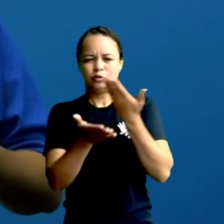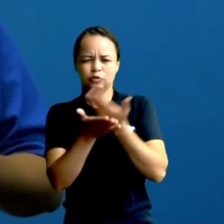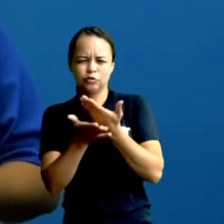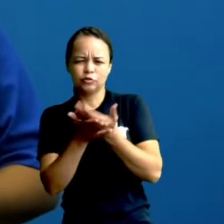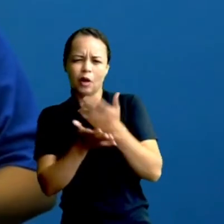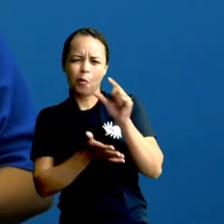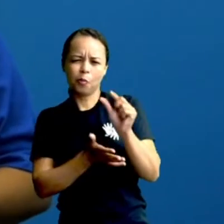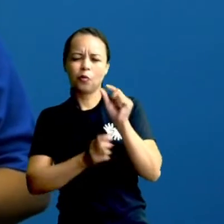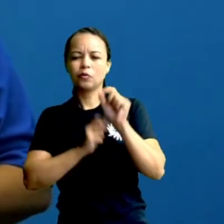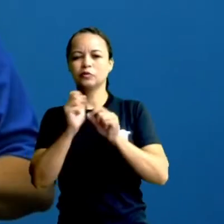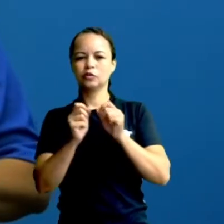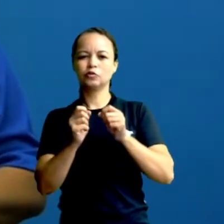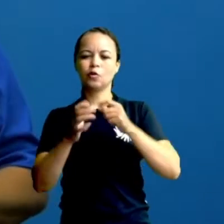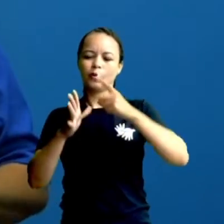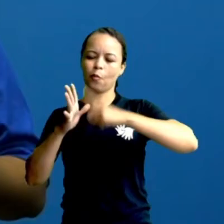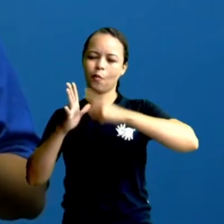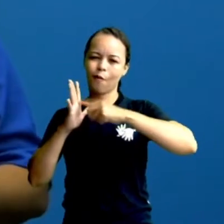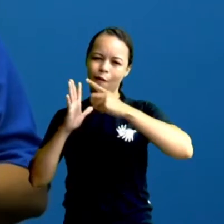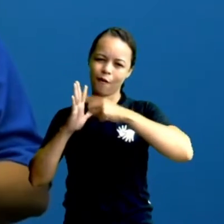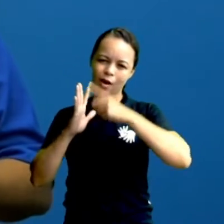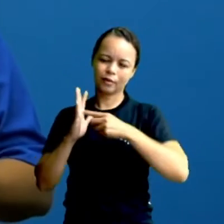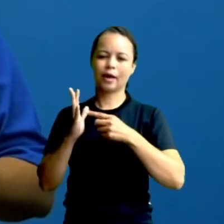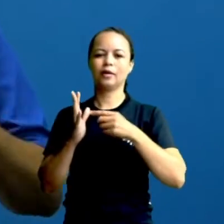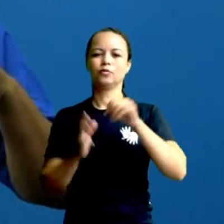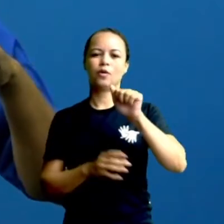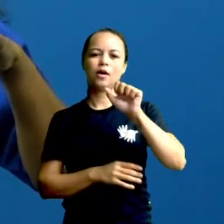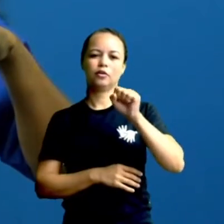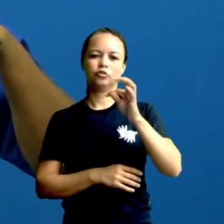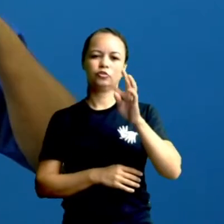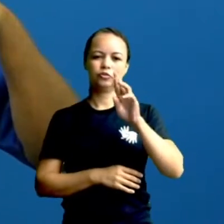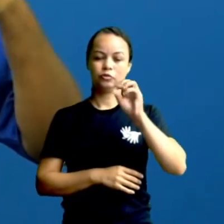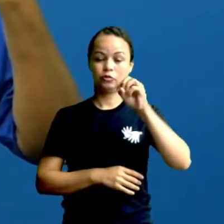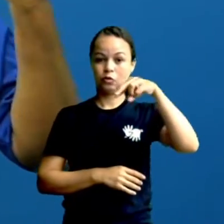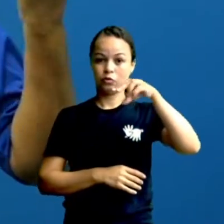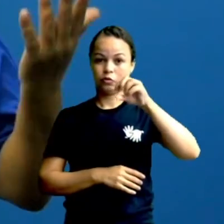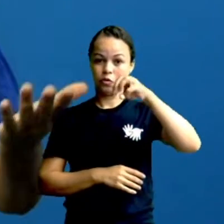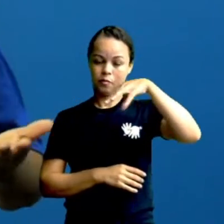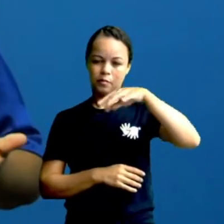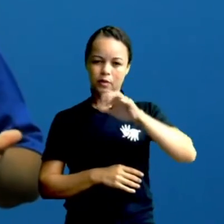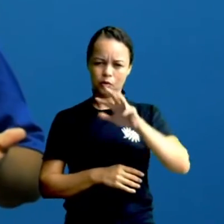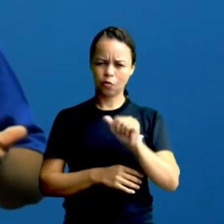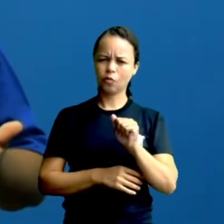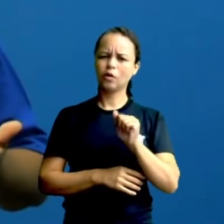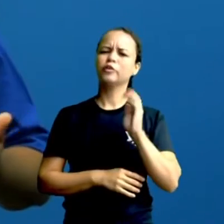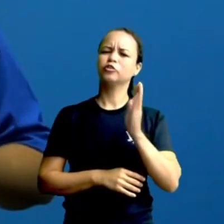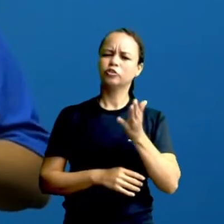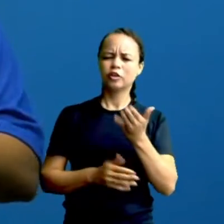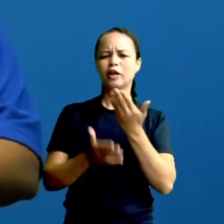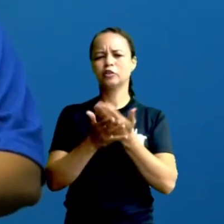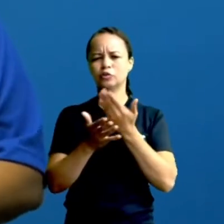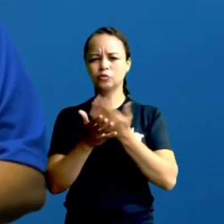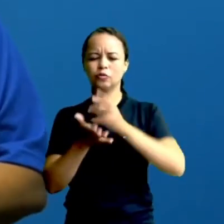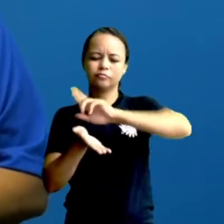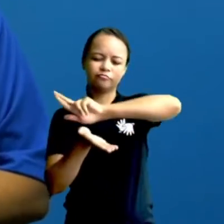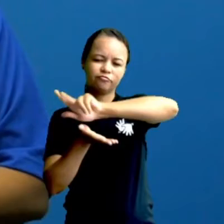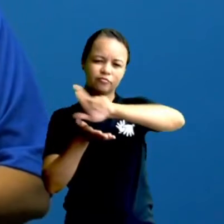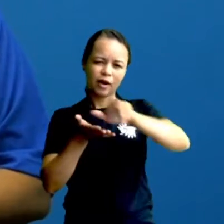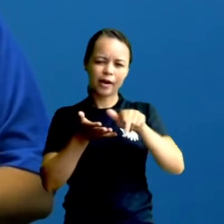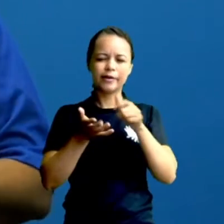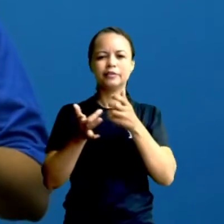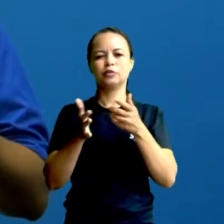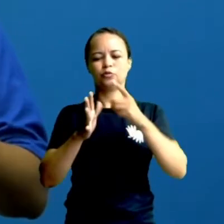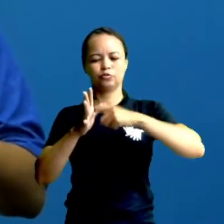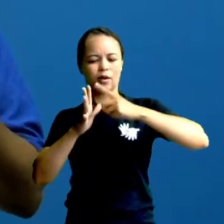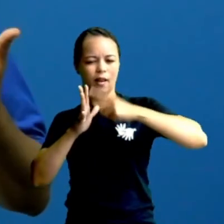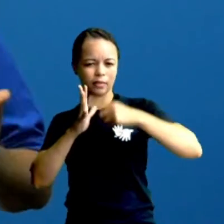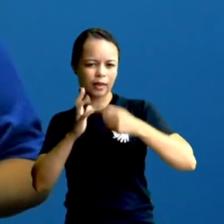calendário astronômico. A gente já estudou o que é calendário, né? E vimos que tem diversos calendários, né, de povos, né? E ao